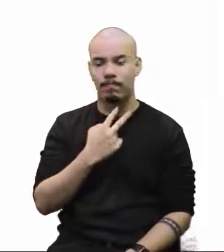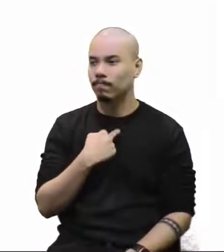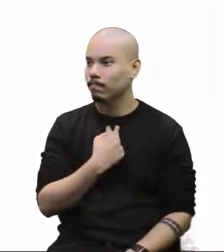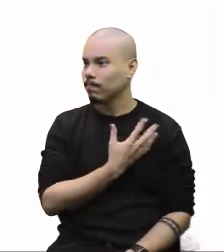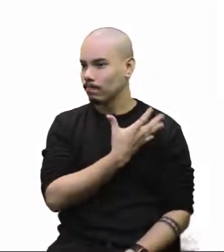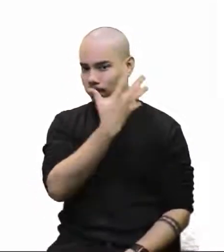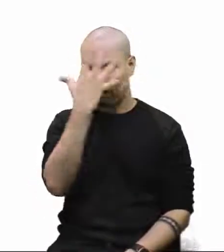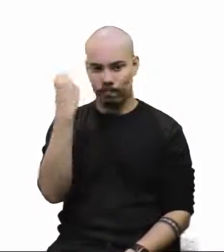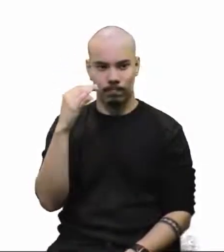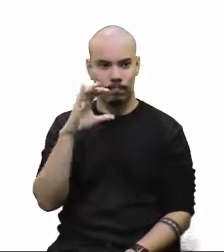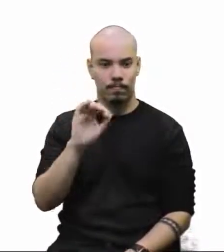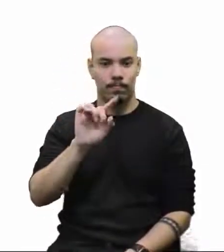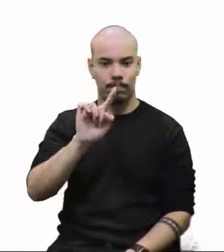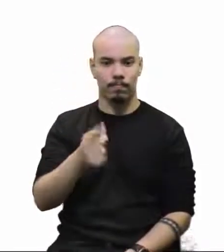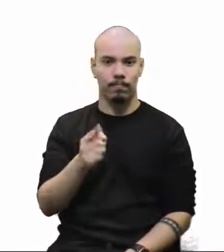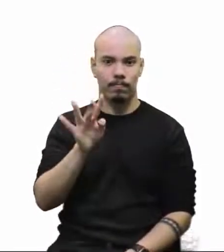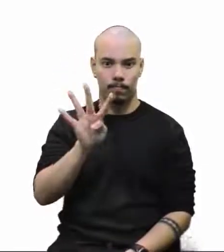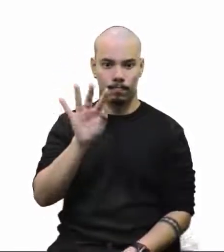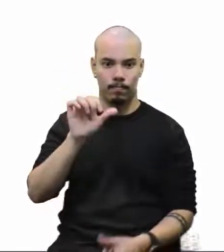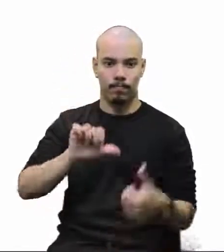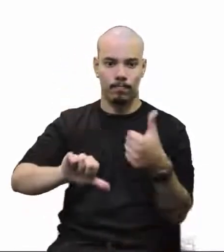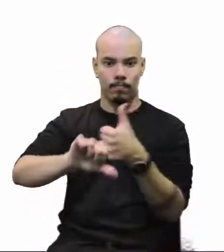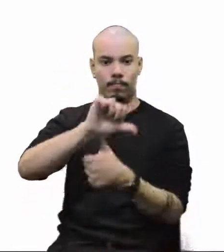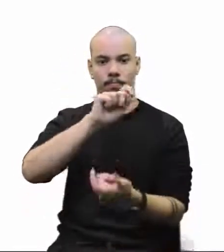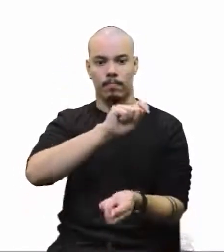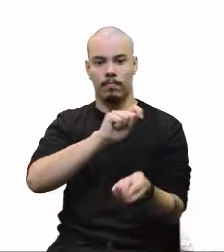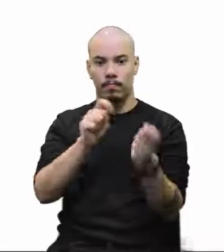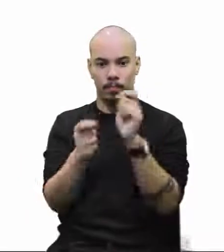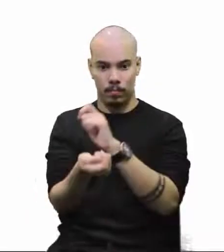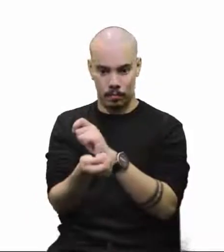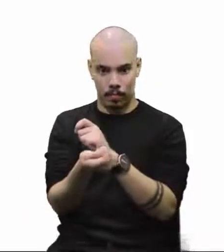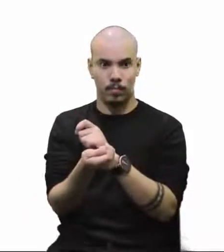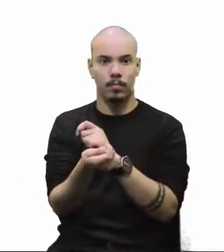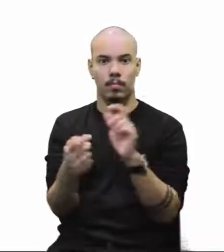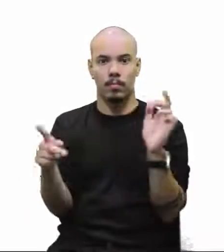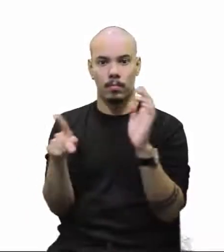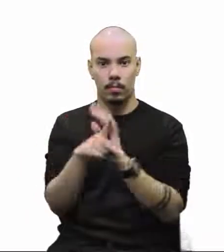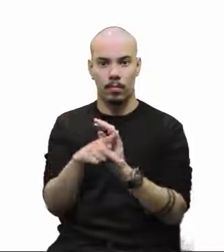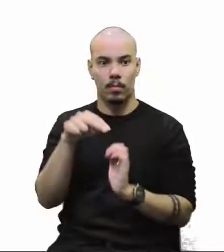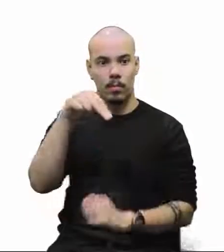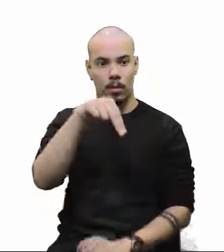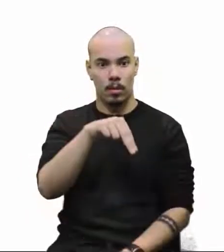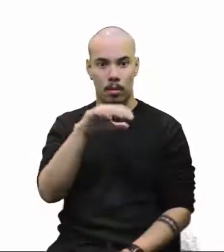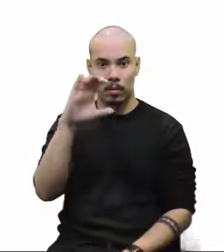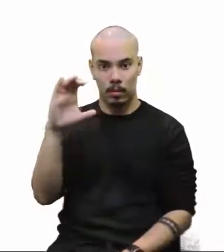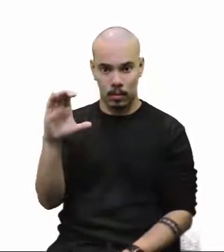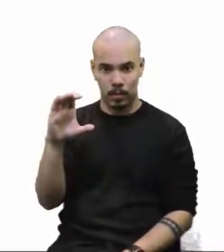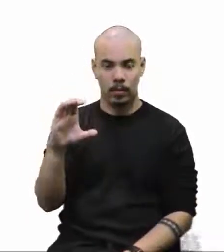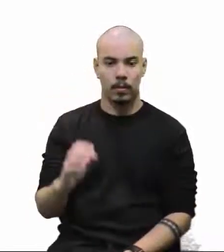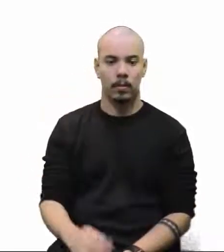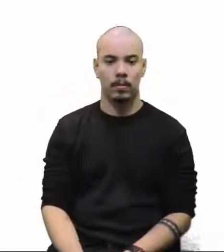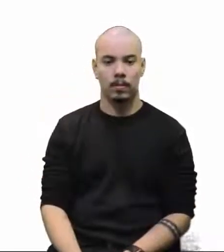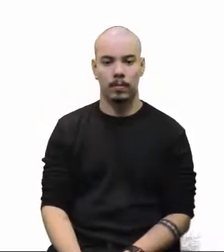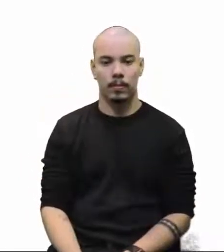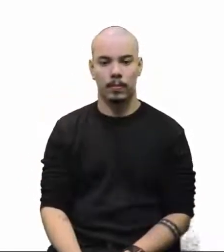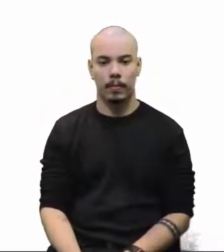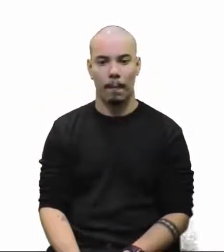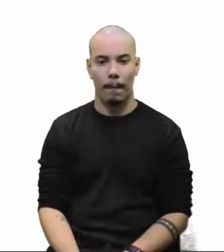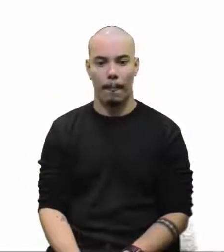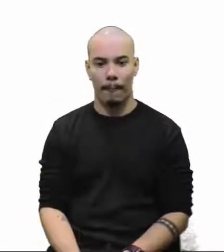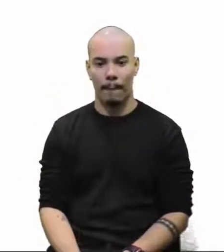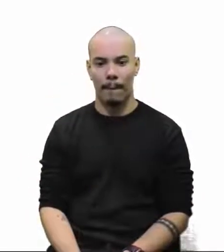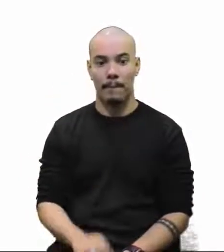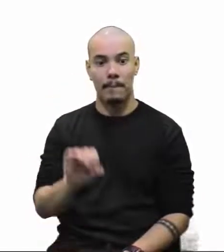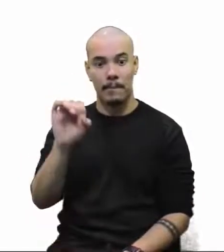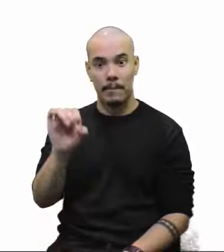o 0,4, né? Transformando. 40 centímetros tem 0,4 metros, divide por 100 e chega nesse